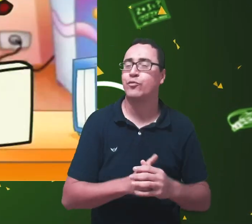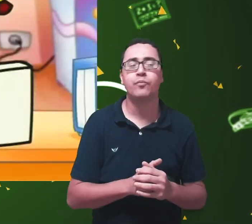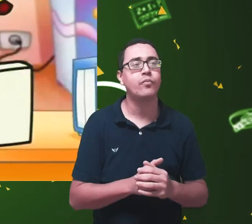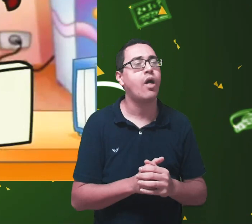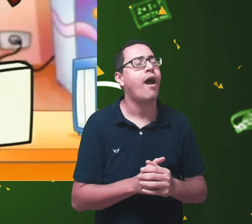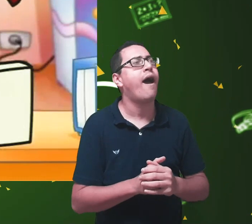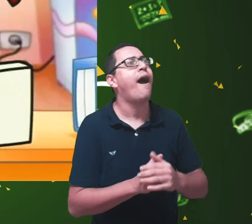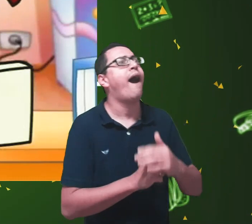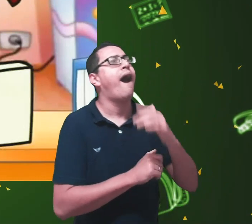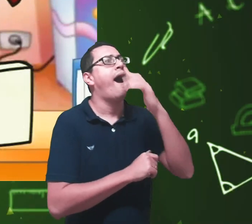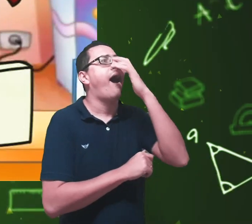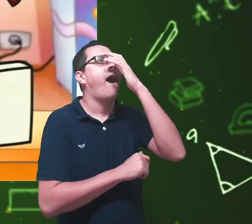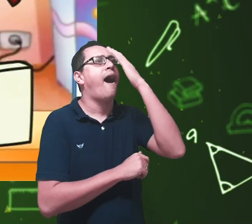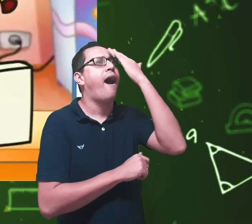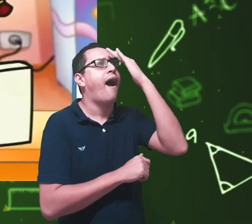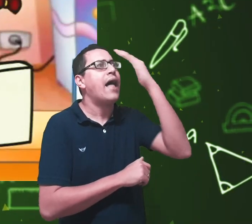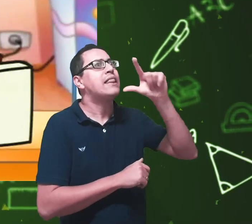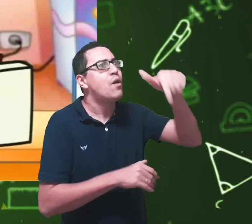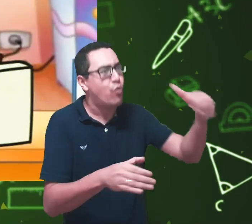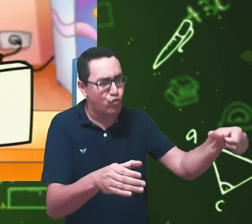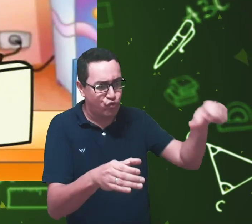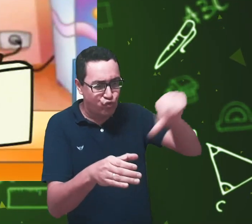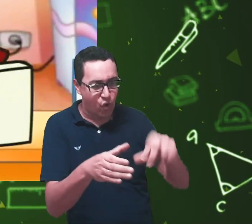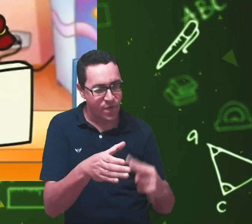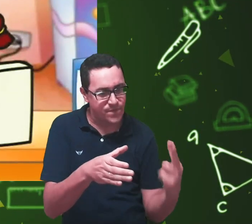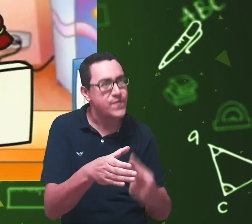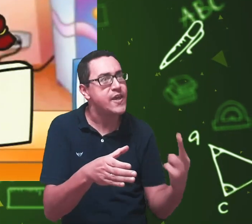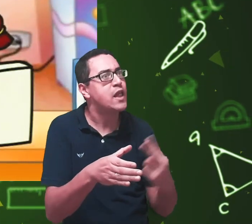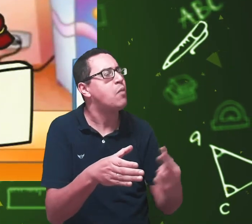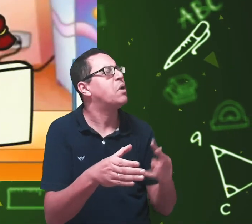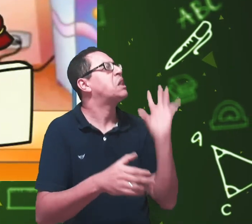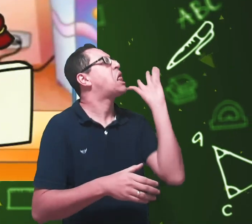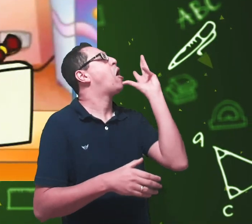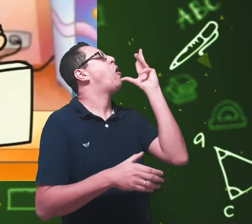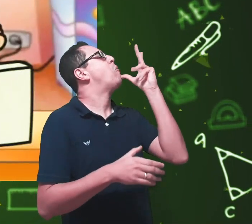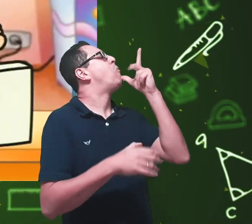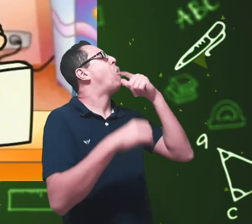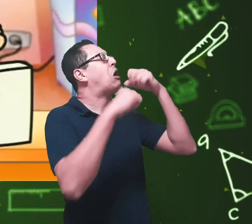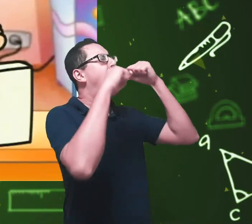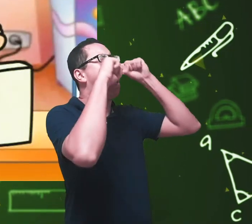E daí vai pra minha vitamina, que não fica pronta nunca.